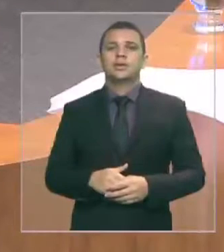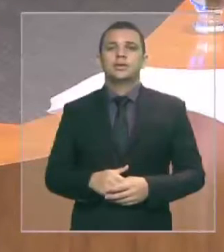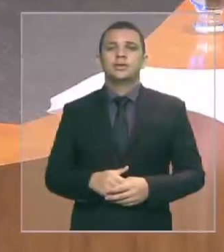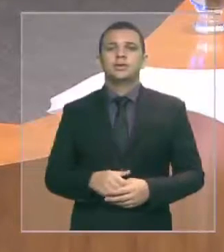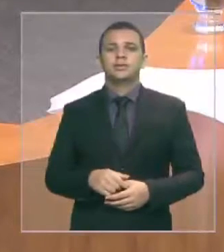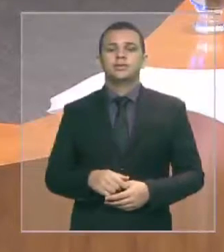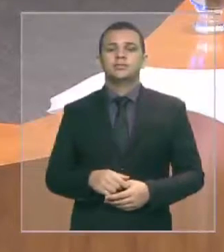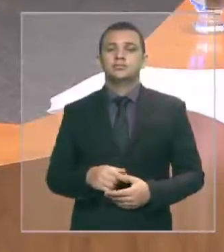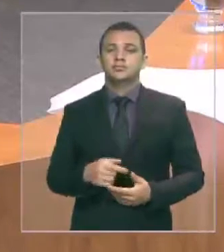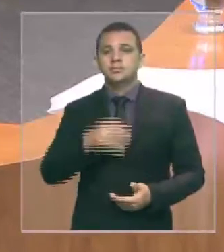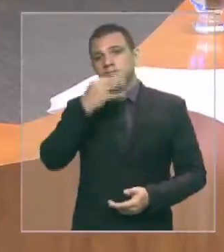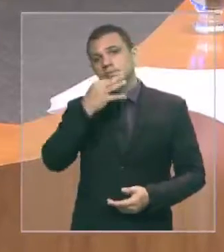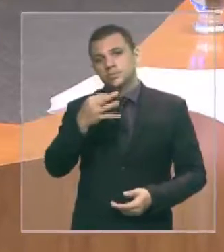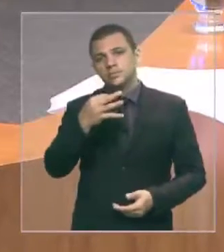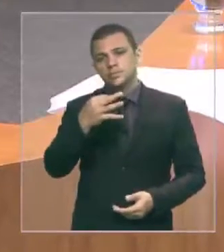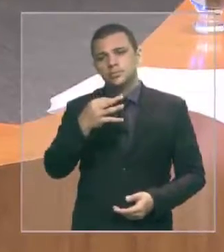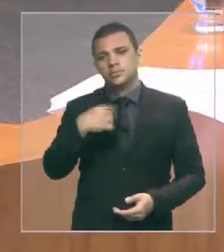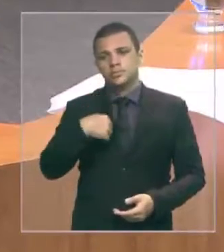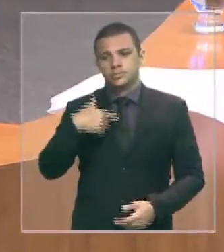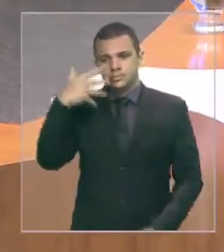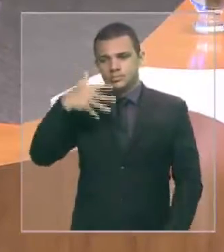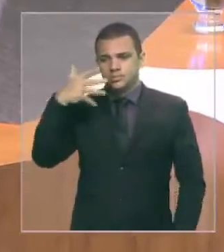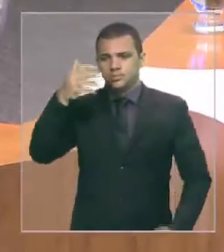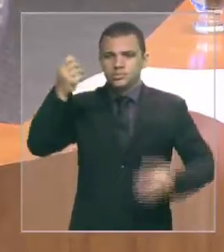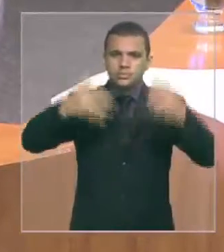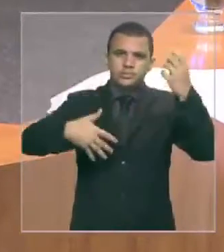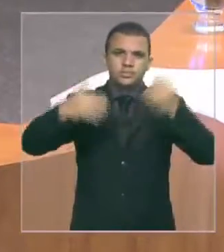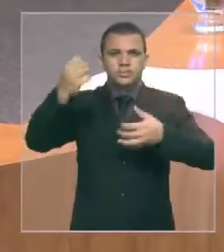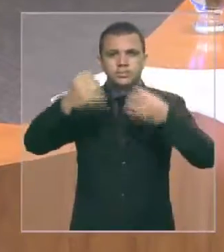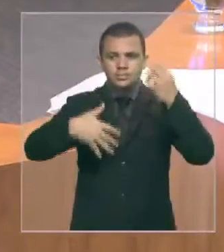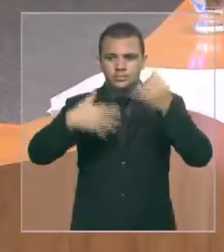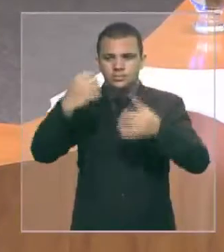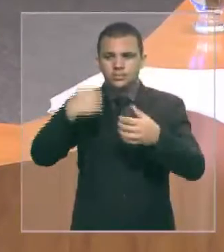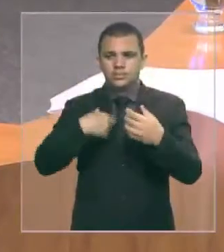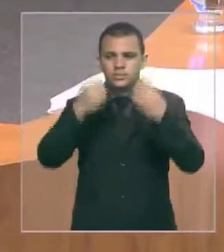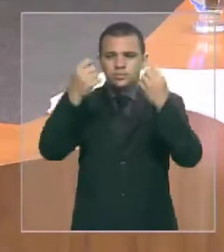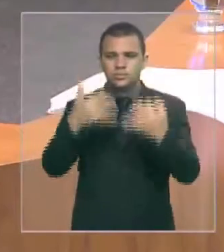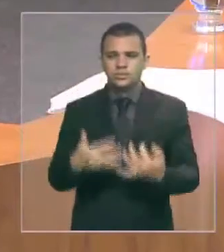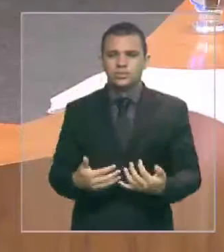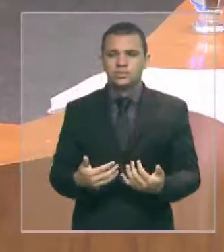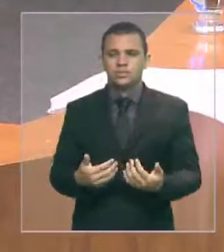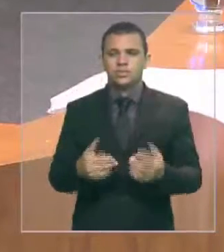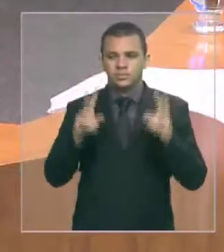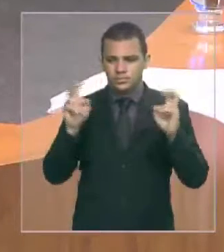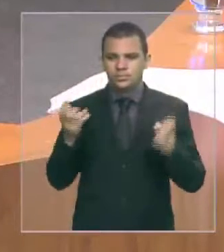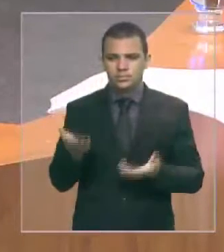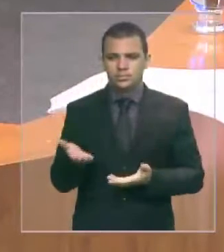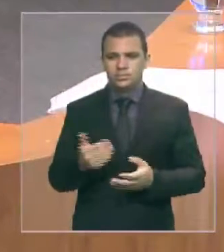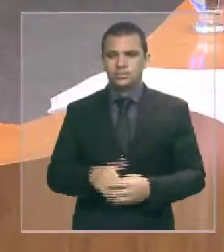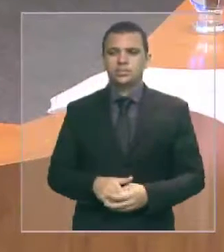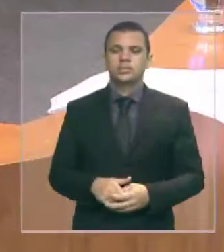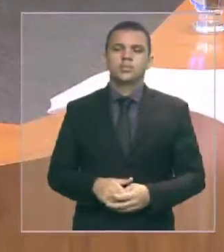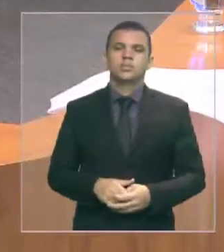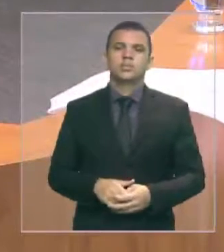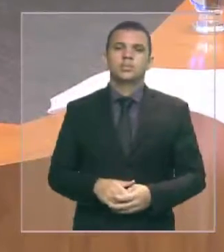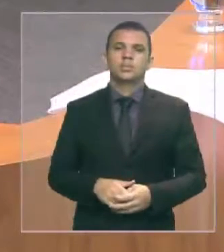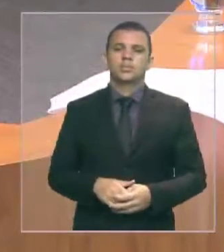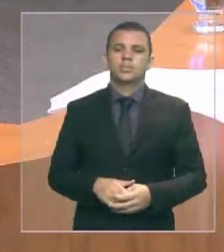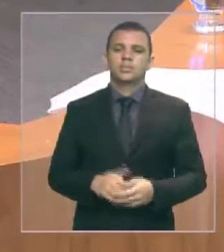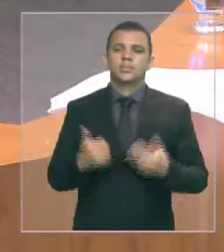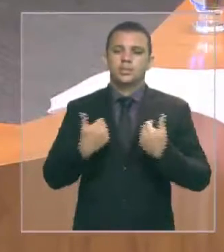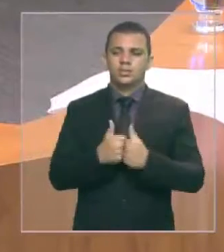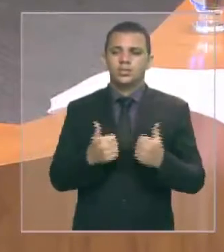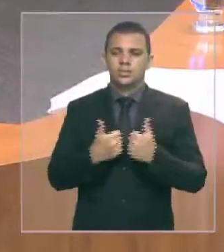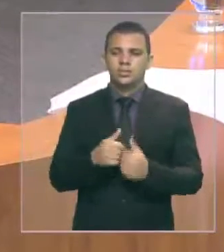durante aqui a nossa exposição técnica, nós falamos sobre isto. A frota